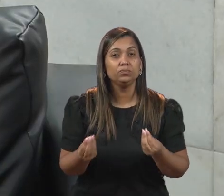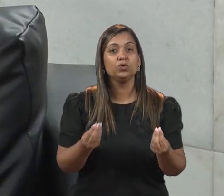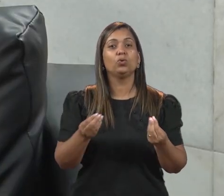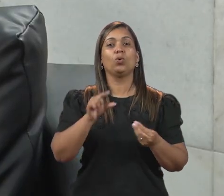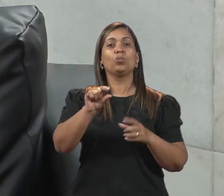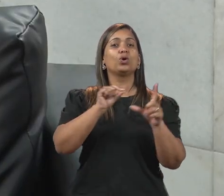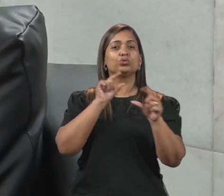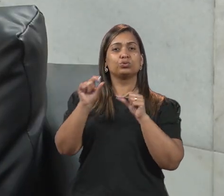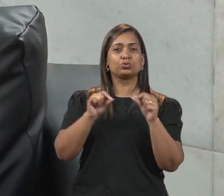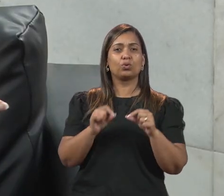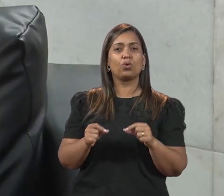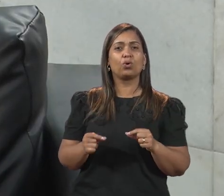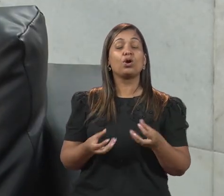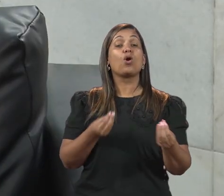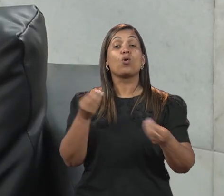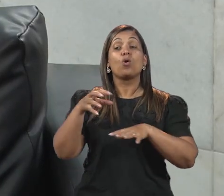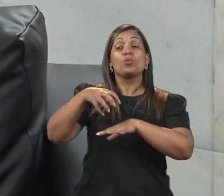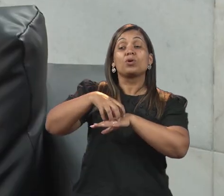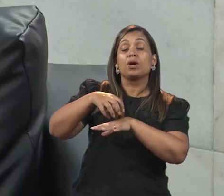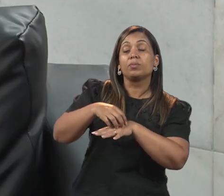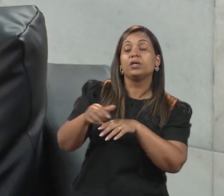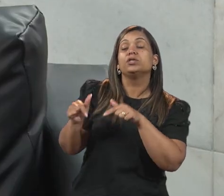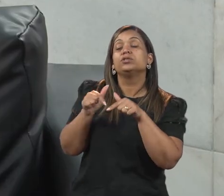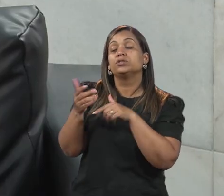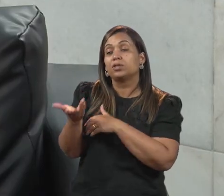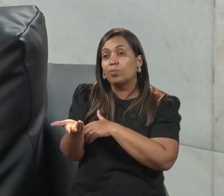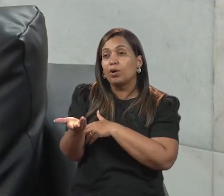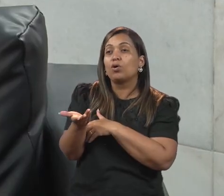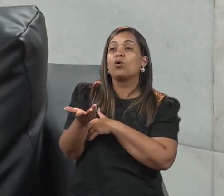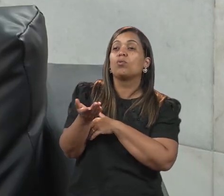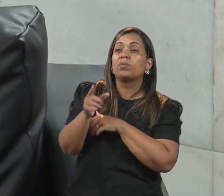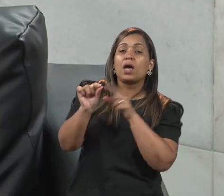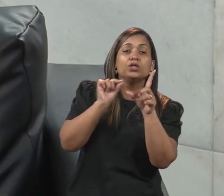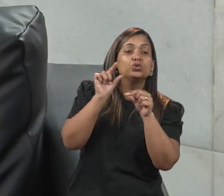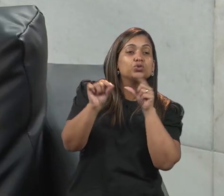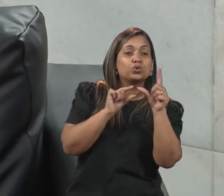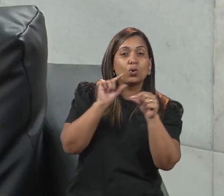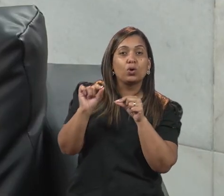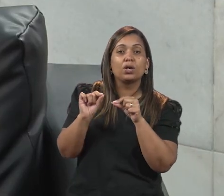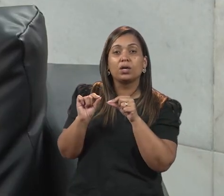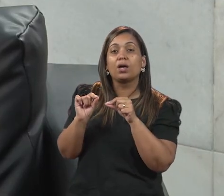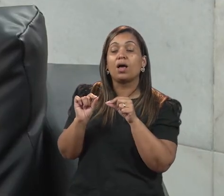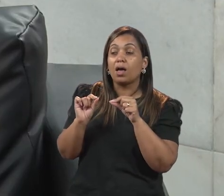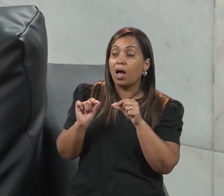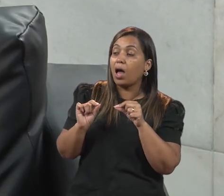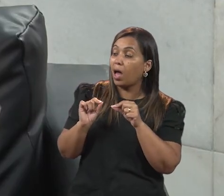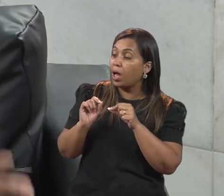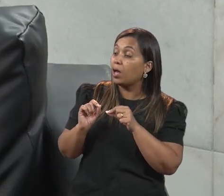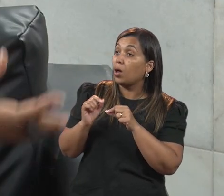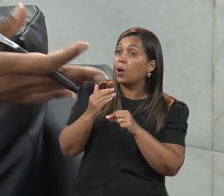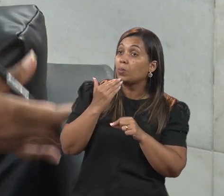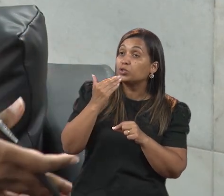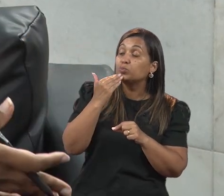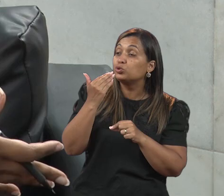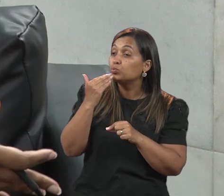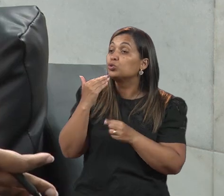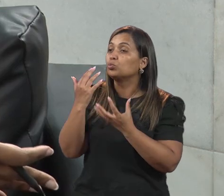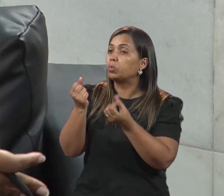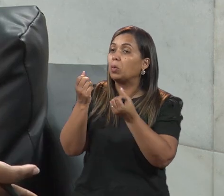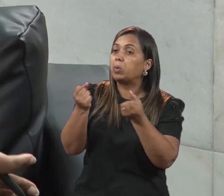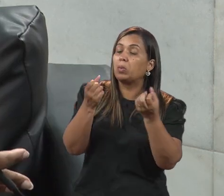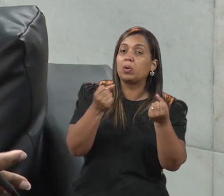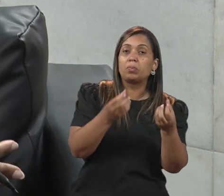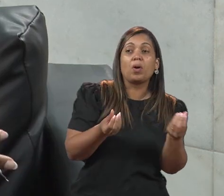essa escolha? Como é que o gabinete trabalhou para fazer essa destinação de forma a atender tanto os pedidos que chegam pelas